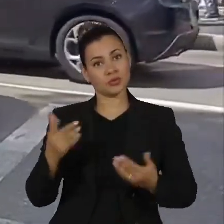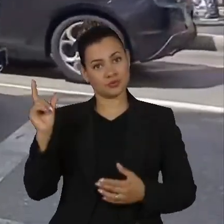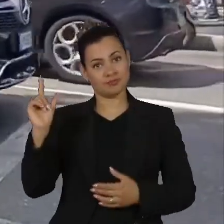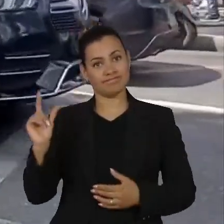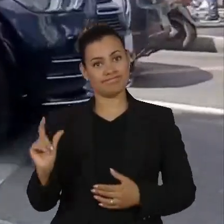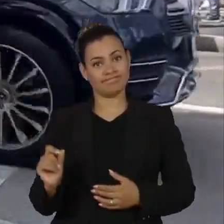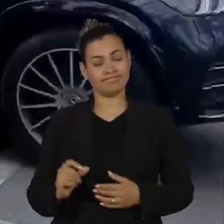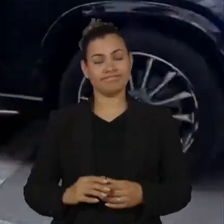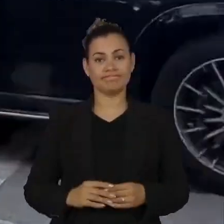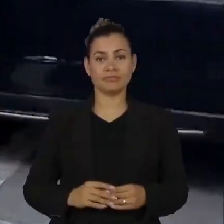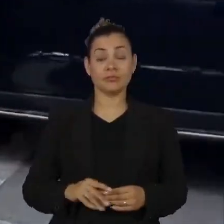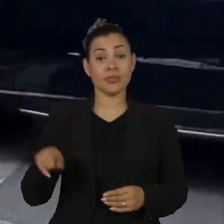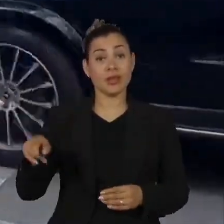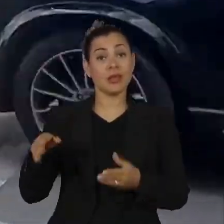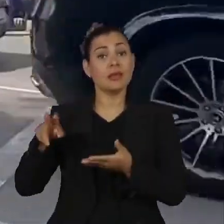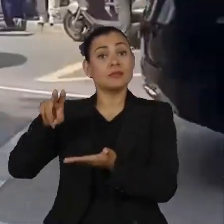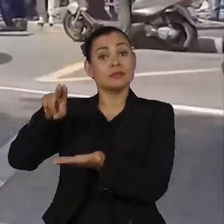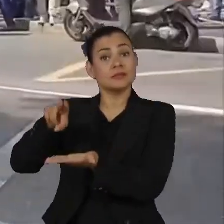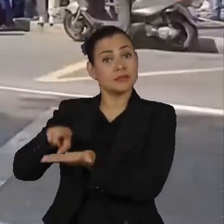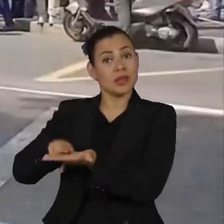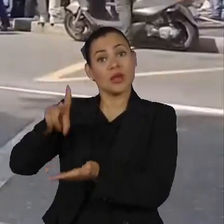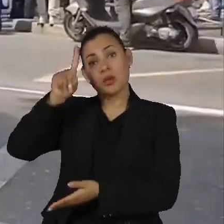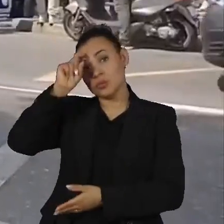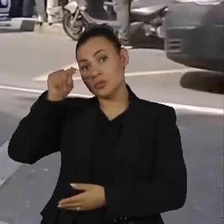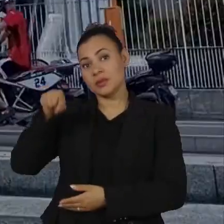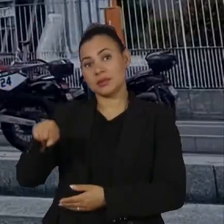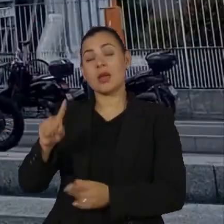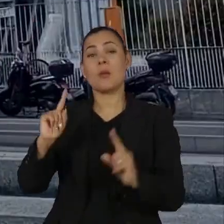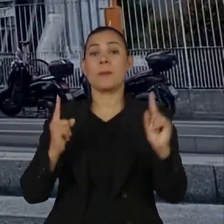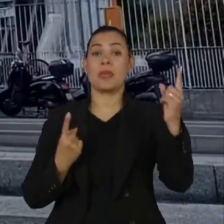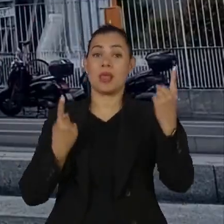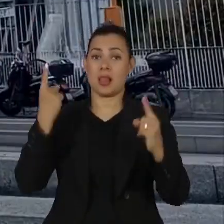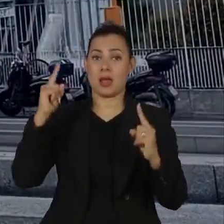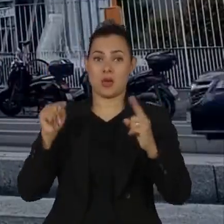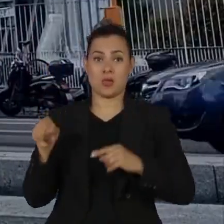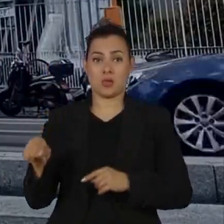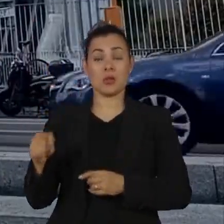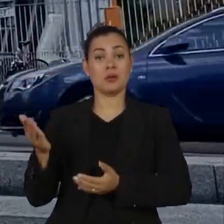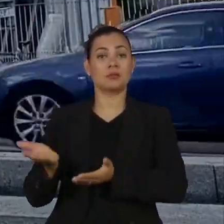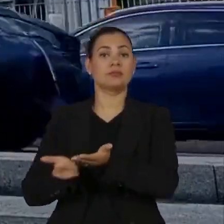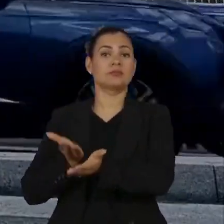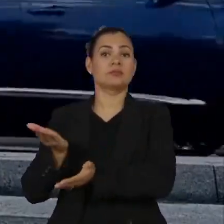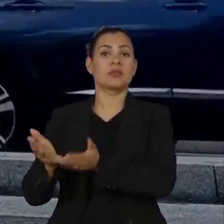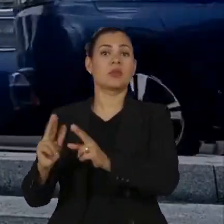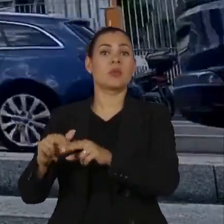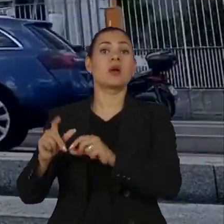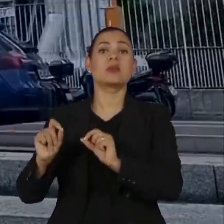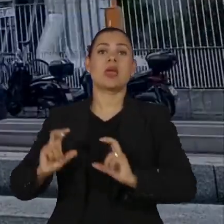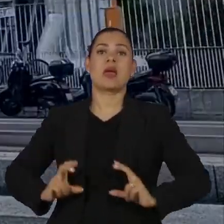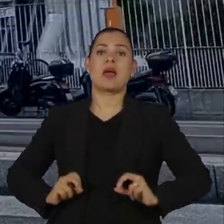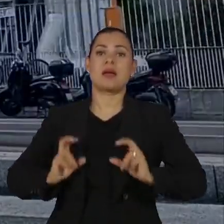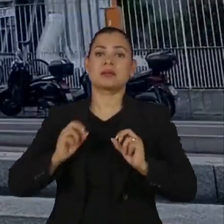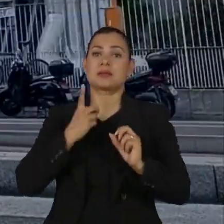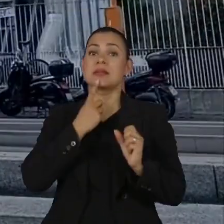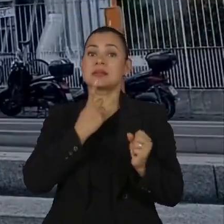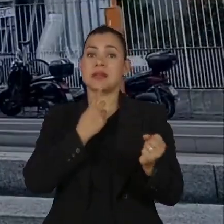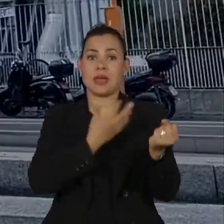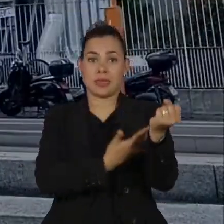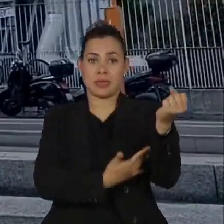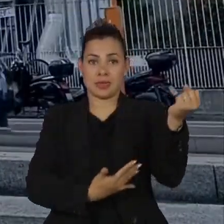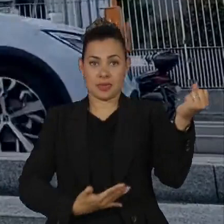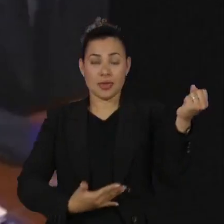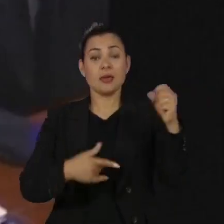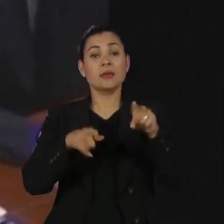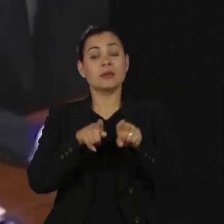Berlusconi estava internado neste hospital em Milão ele tratava uma leucemia e também sofria de infecção